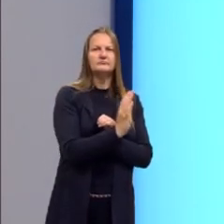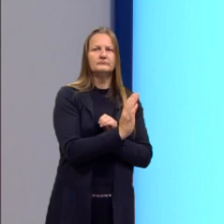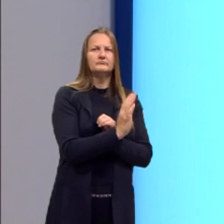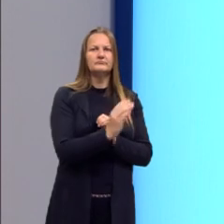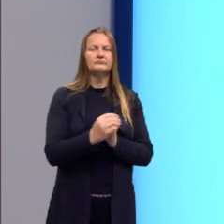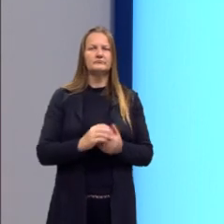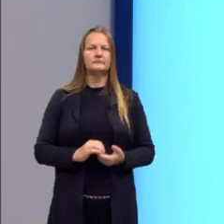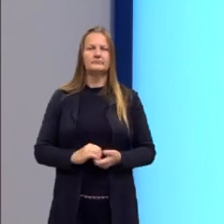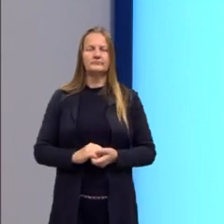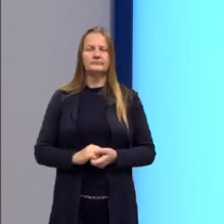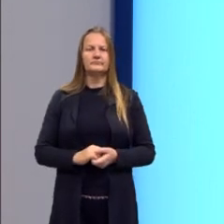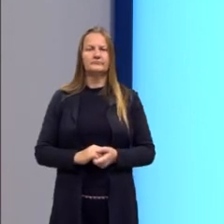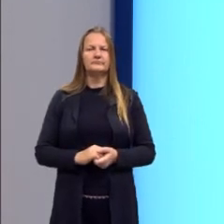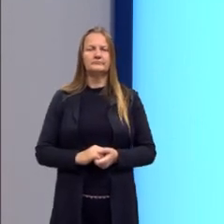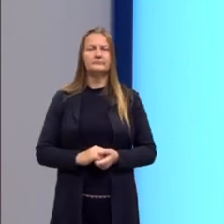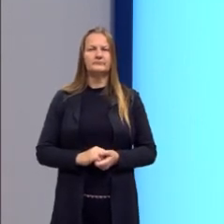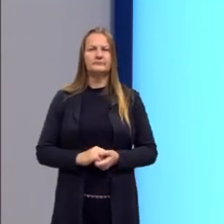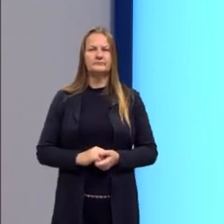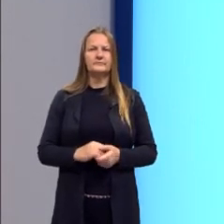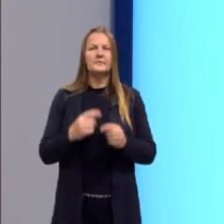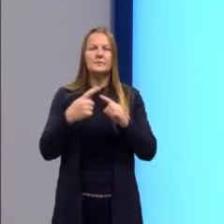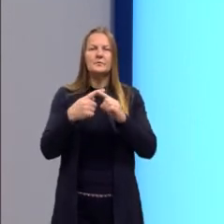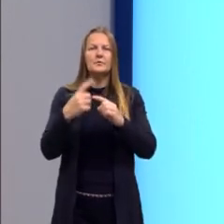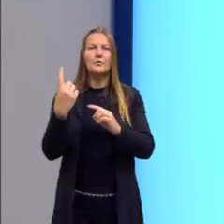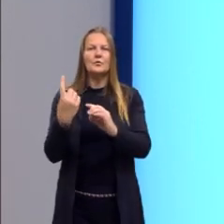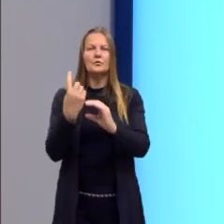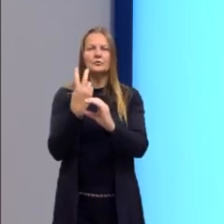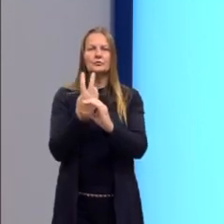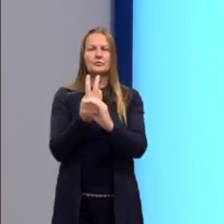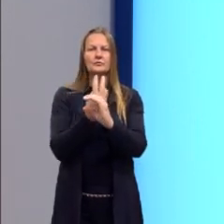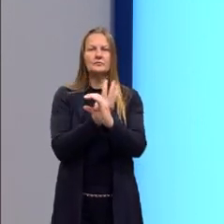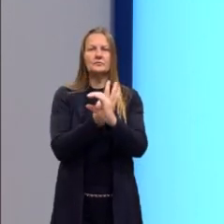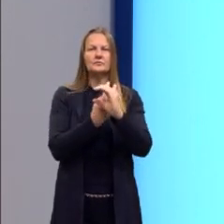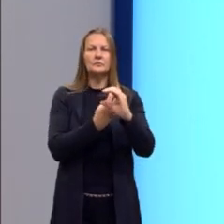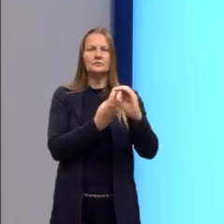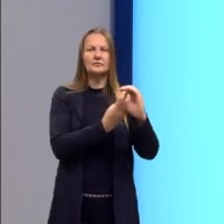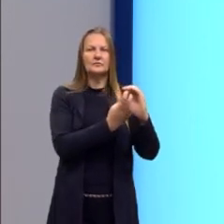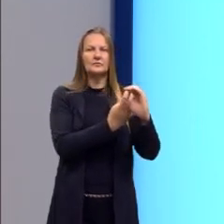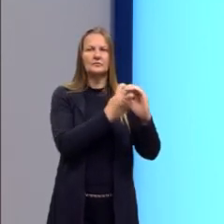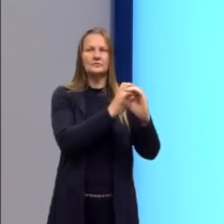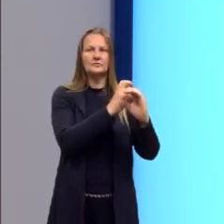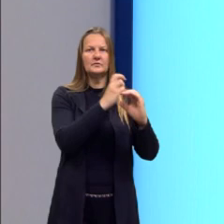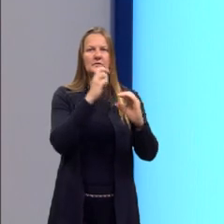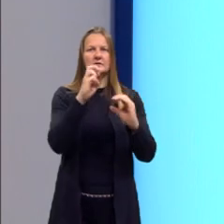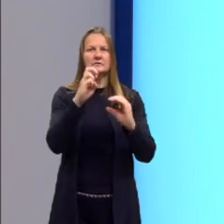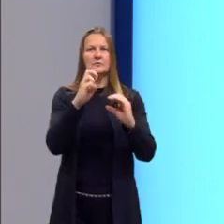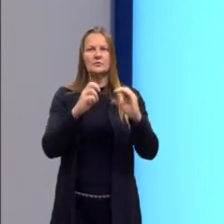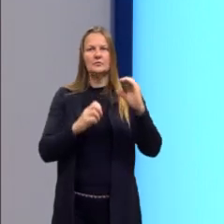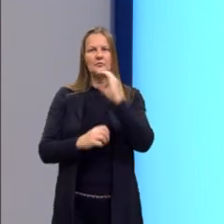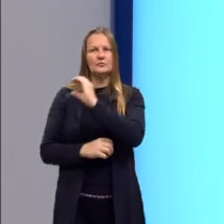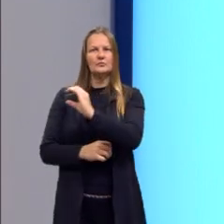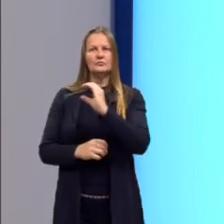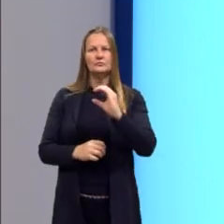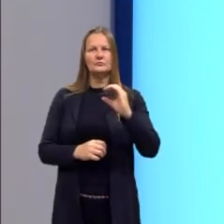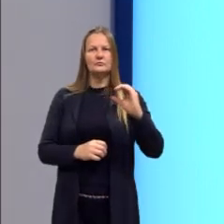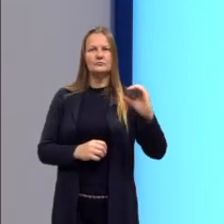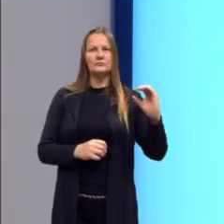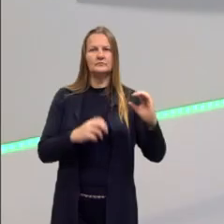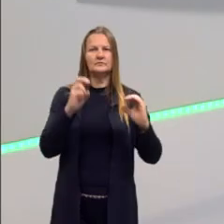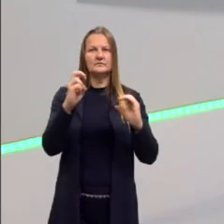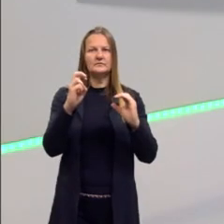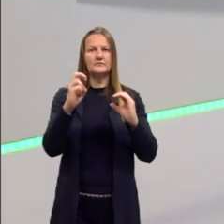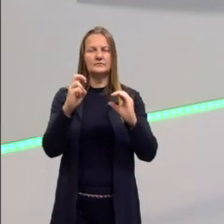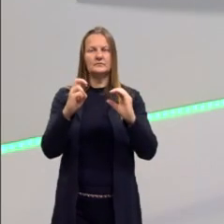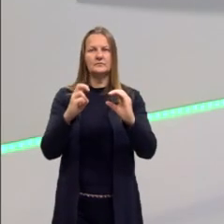mais próxima do meu grupo funcional Então vai ser carbono um dois três quatro cinco eu tenho cinco carbonos a cadeia principal